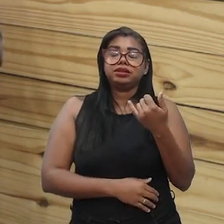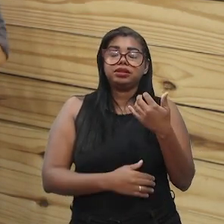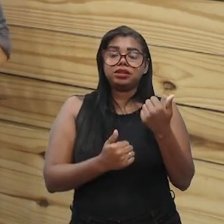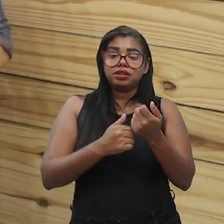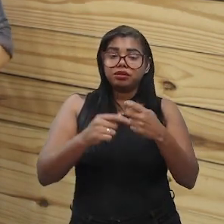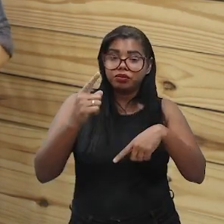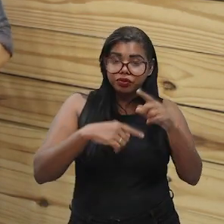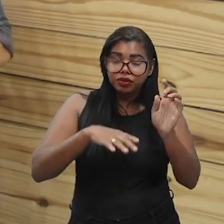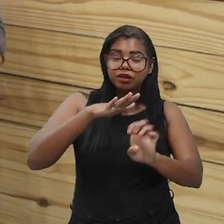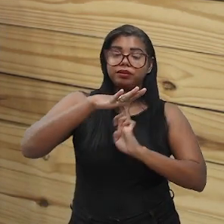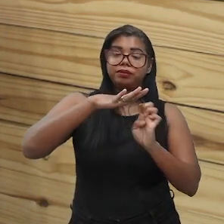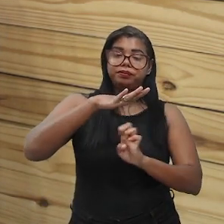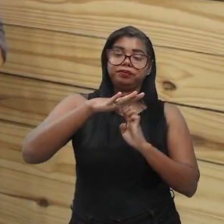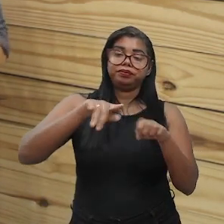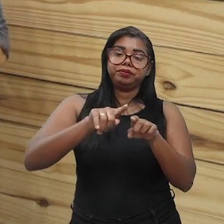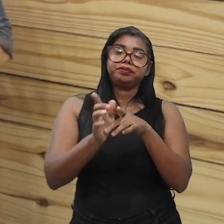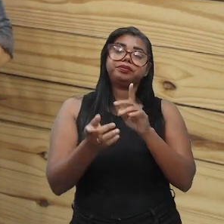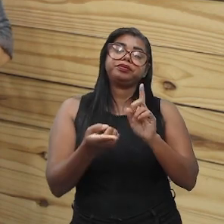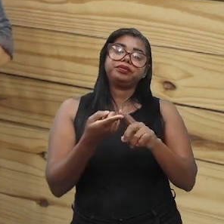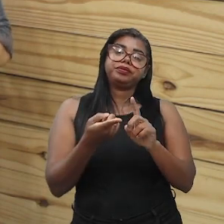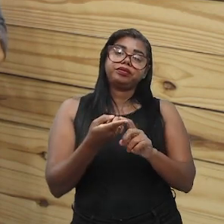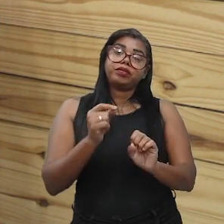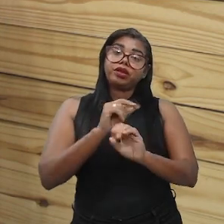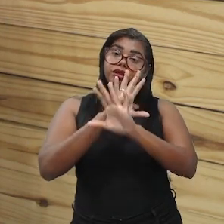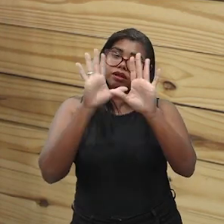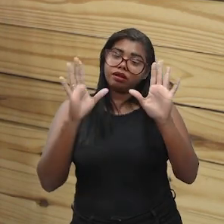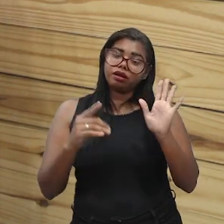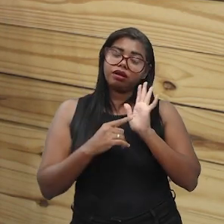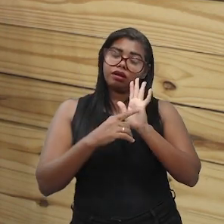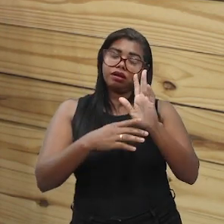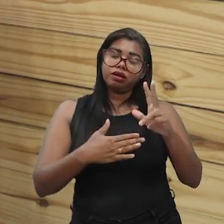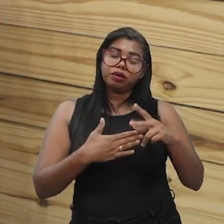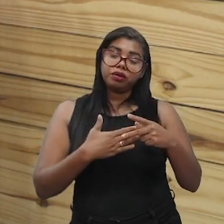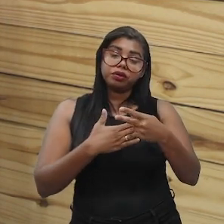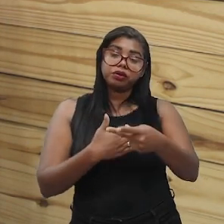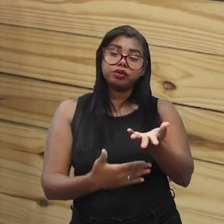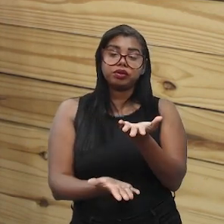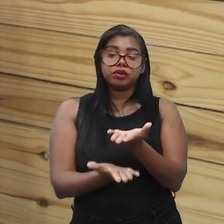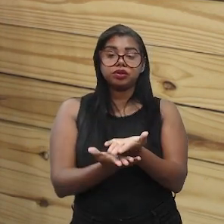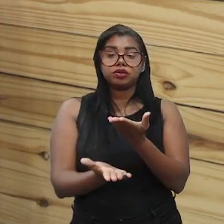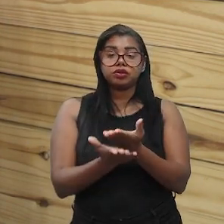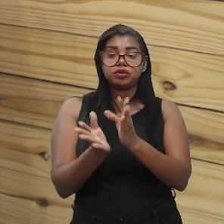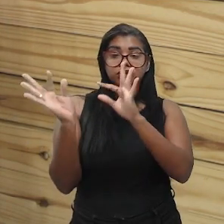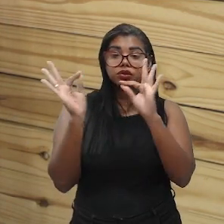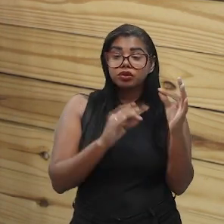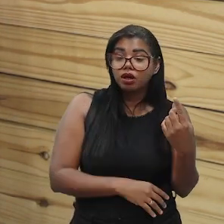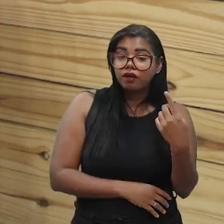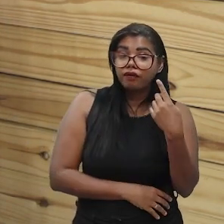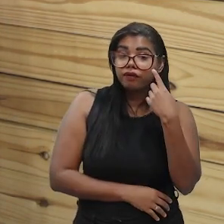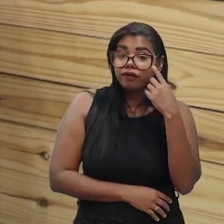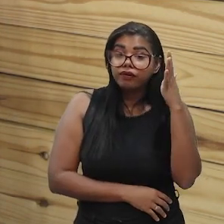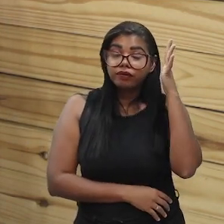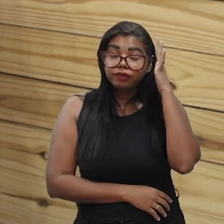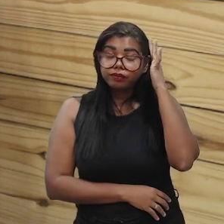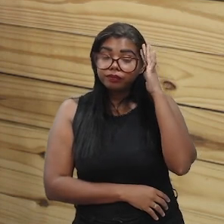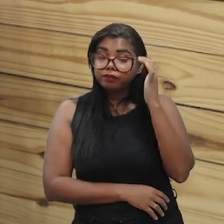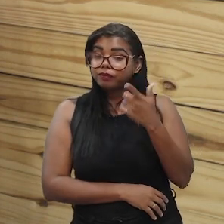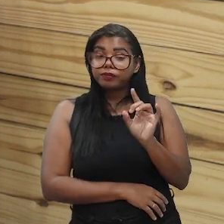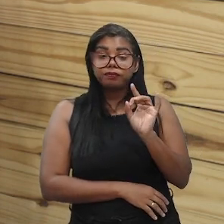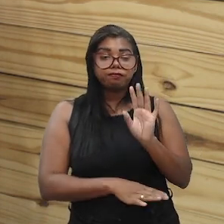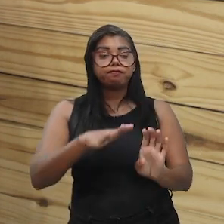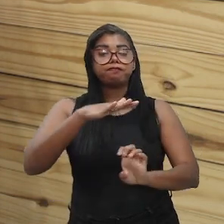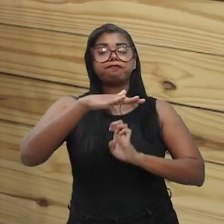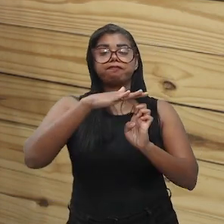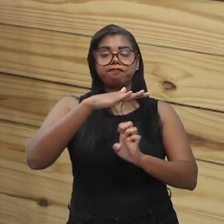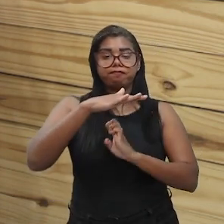própria empresa. Então deixar isso muito bem claro, continuar estudando, olhar o cenário, entender que não é a empresa